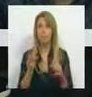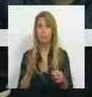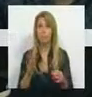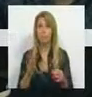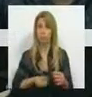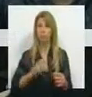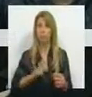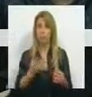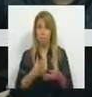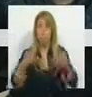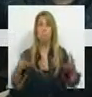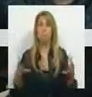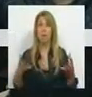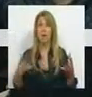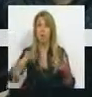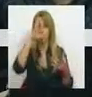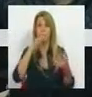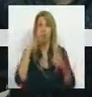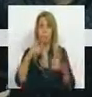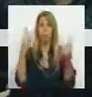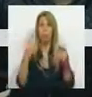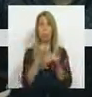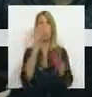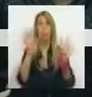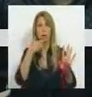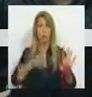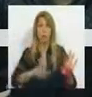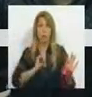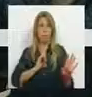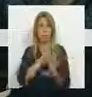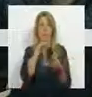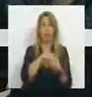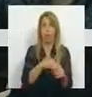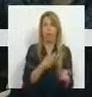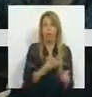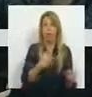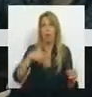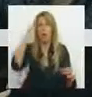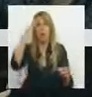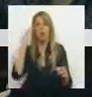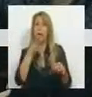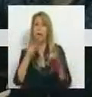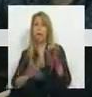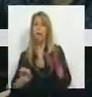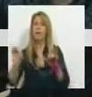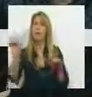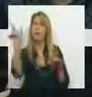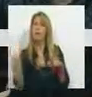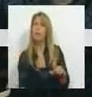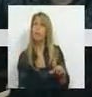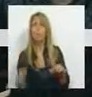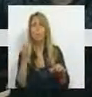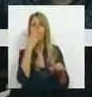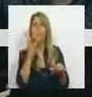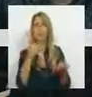preocupação do Conselho Superior do Ministério Público, uma vez que a minha experiência foi má e pareceu-me, da sua intervenção, que a experiência não tem